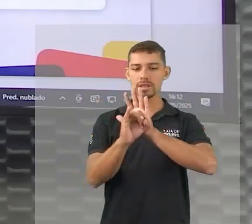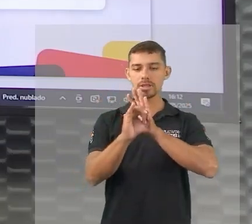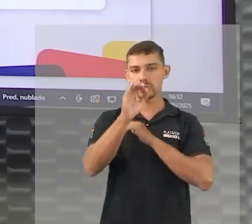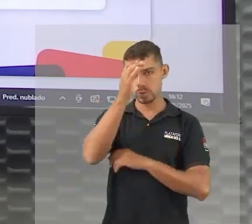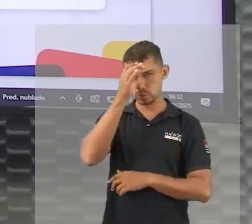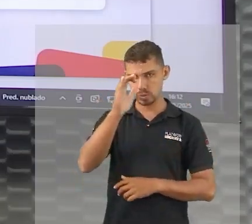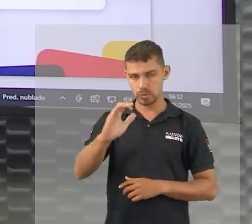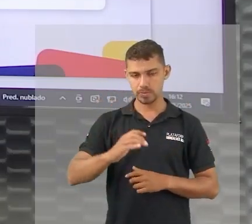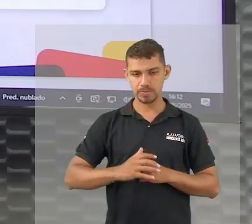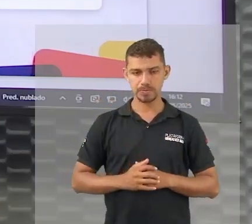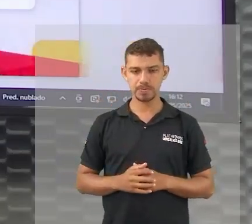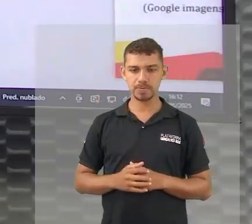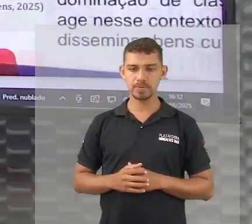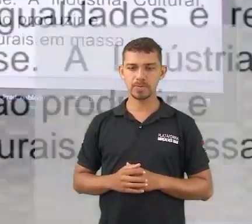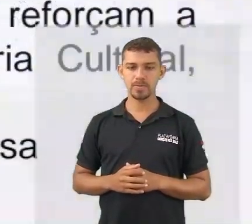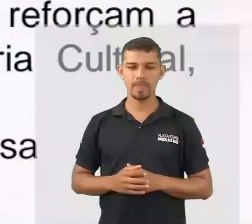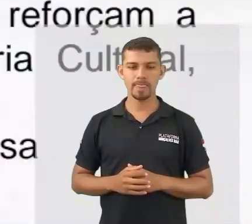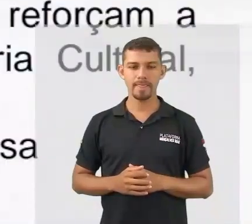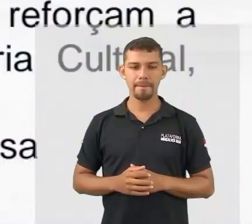cultural.